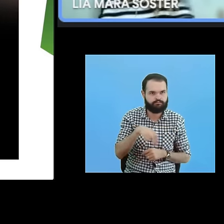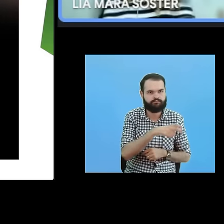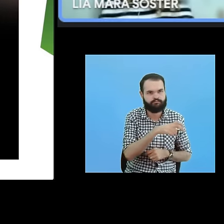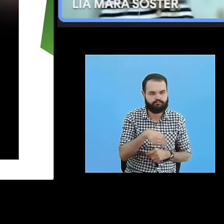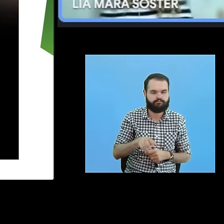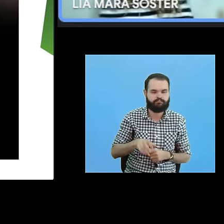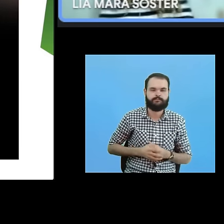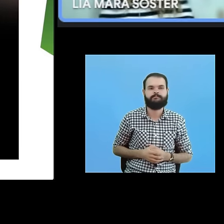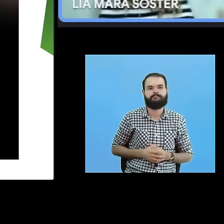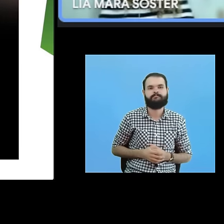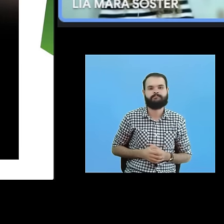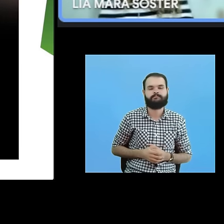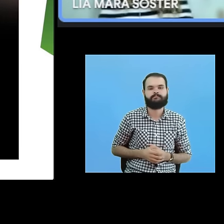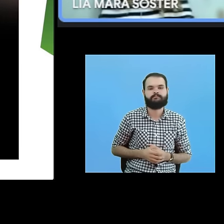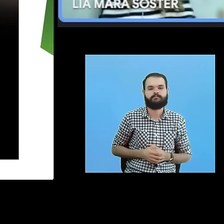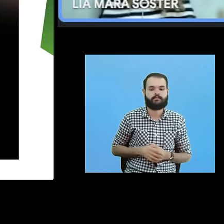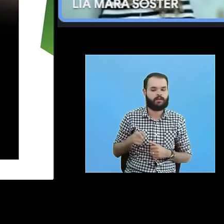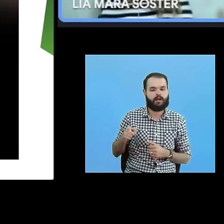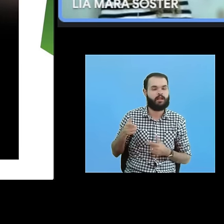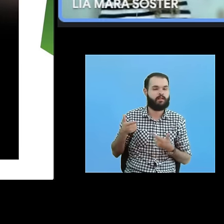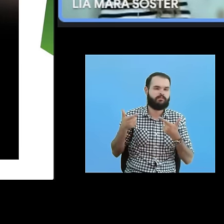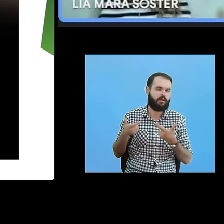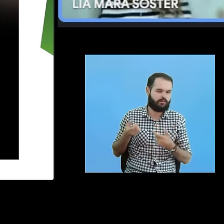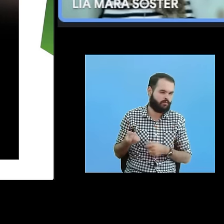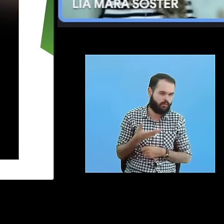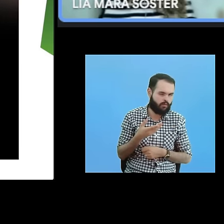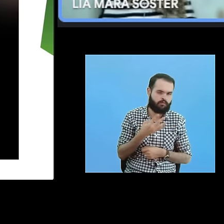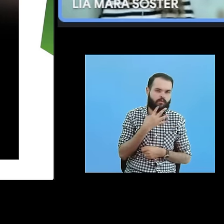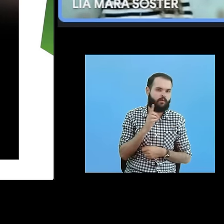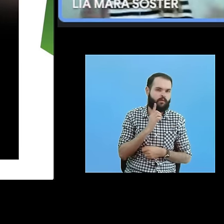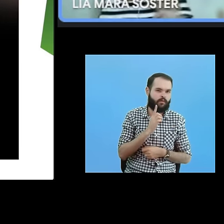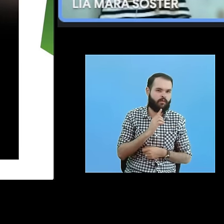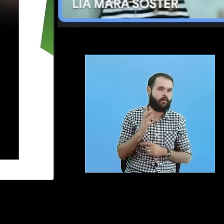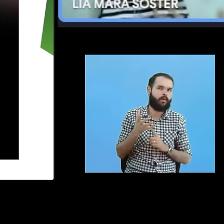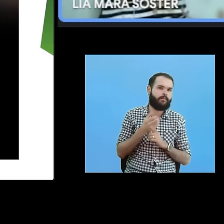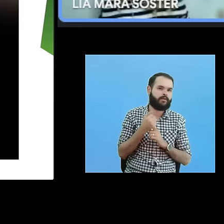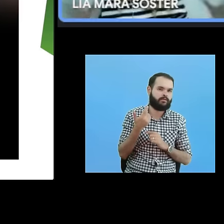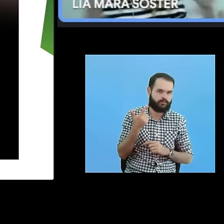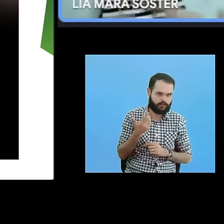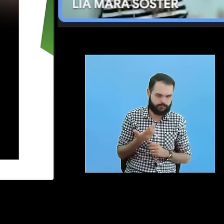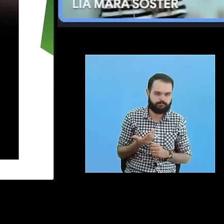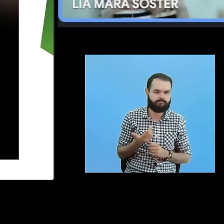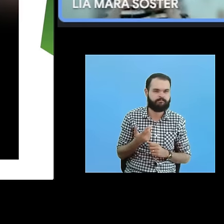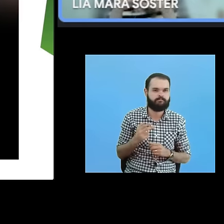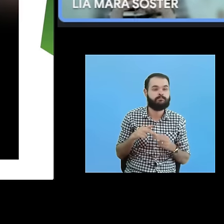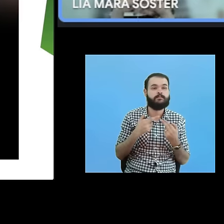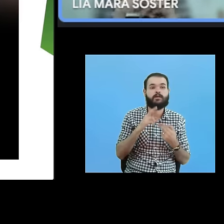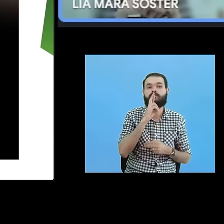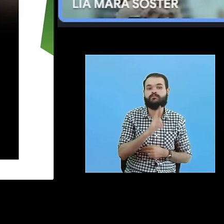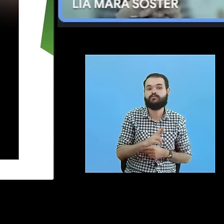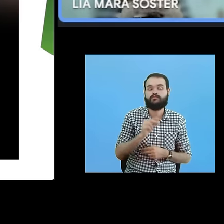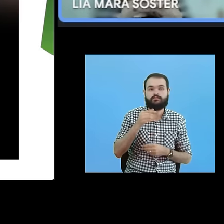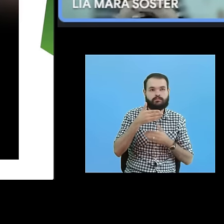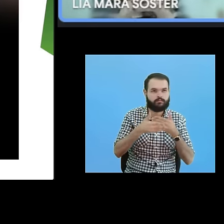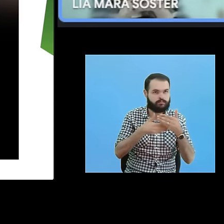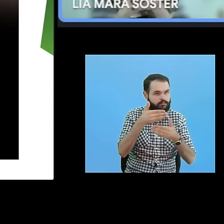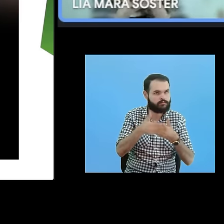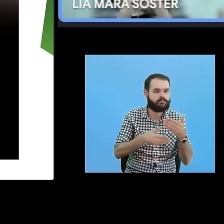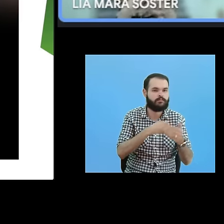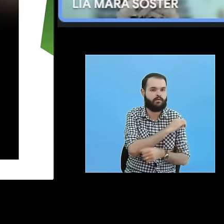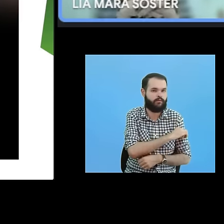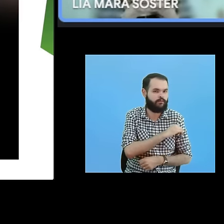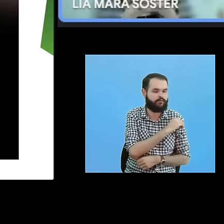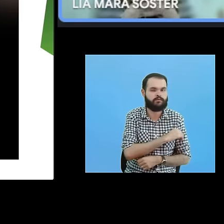atividade num ambiente novo, desconhecido ou que não tinha tanta habilidade. Então, como resultado desse processo dessa